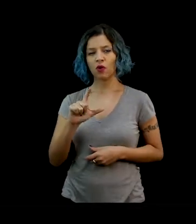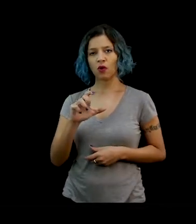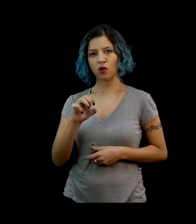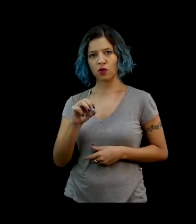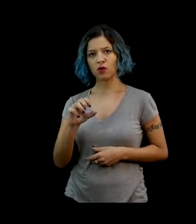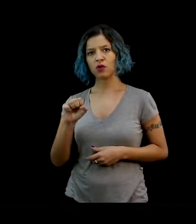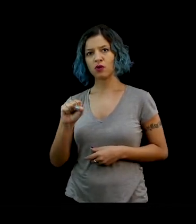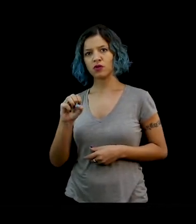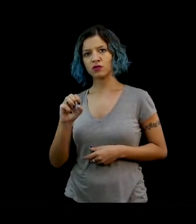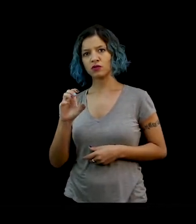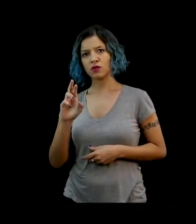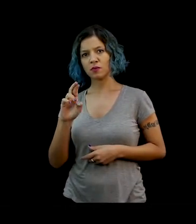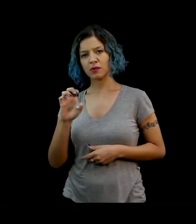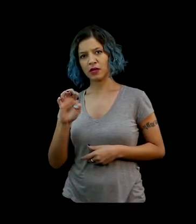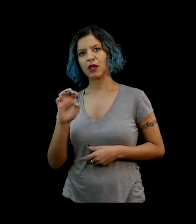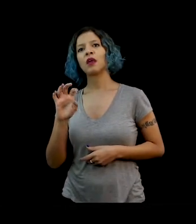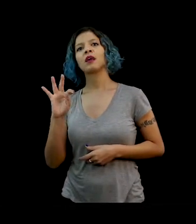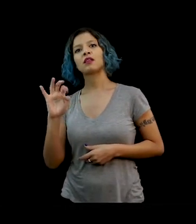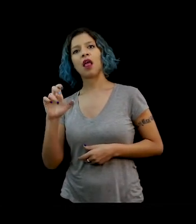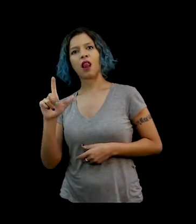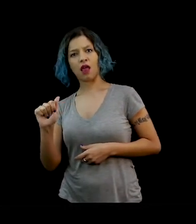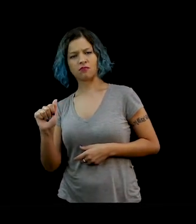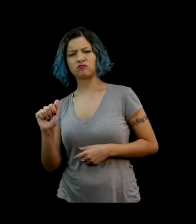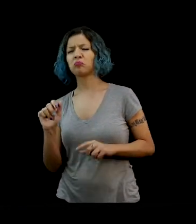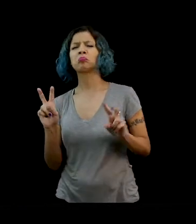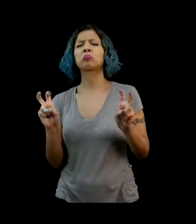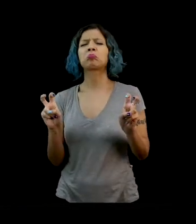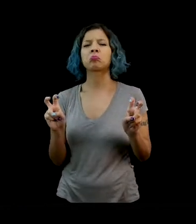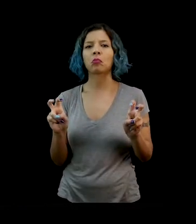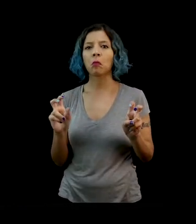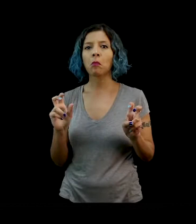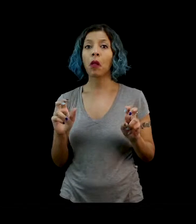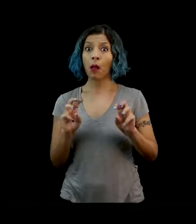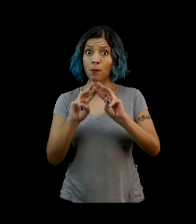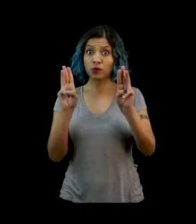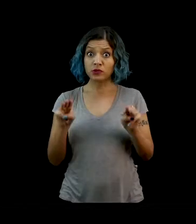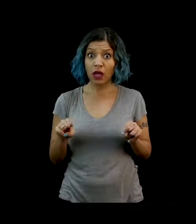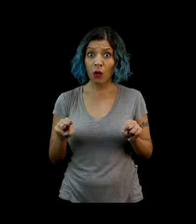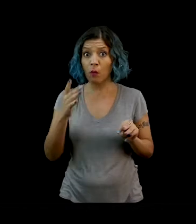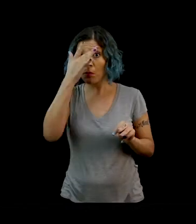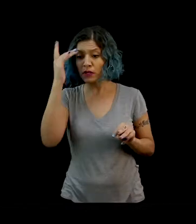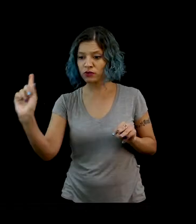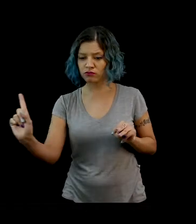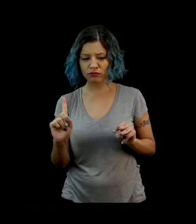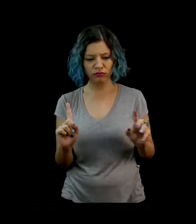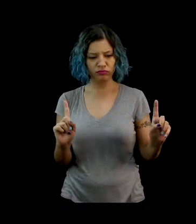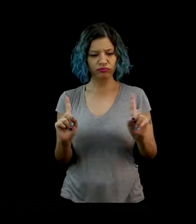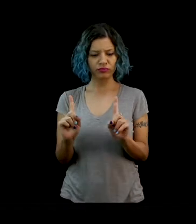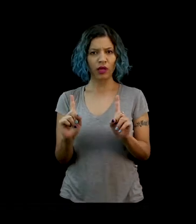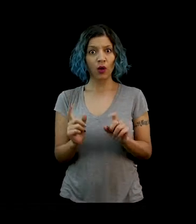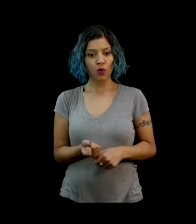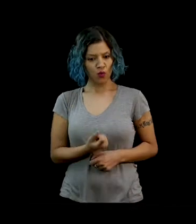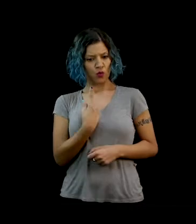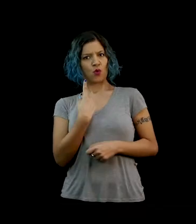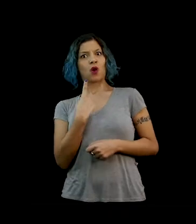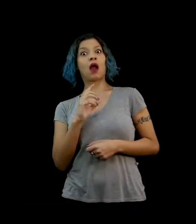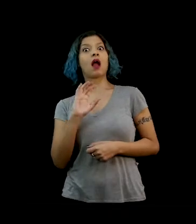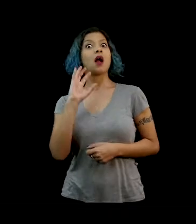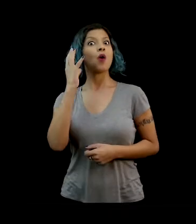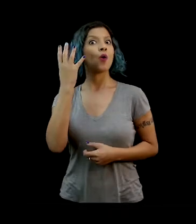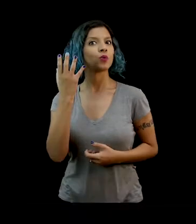e tem uma experiência surrealista eu sempre quis mostrar pessoas que trabalham nos Bastidores